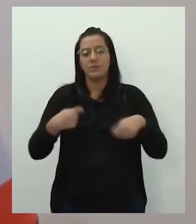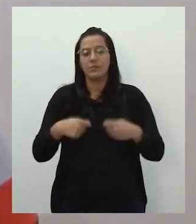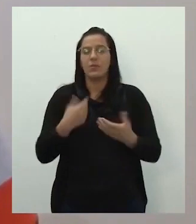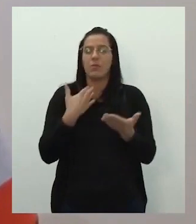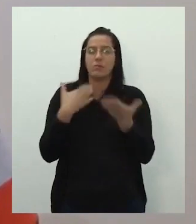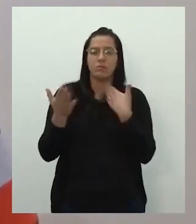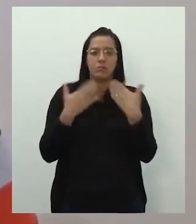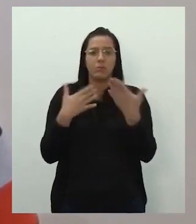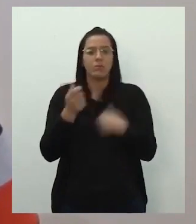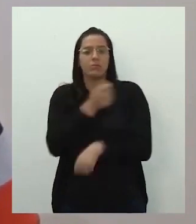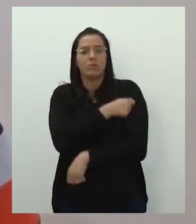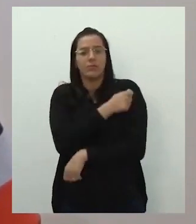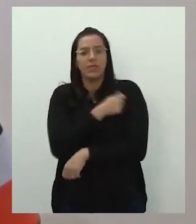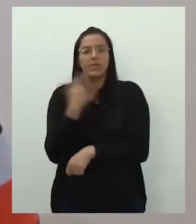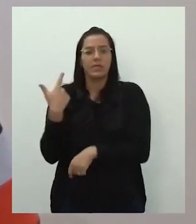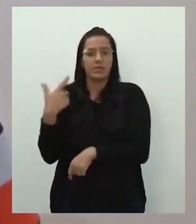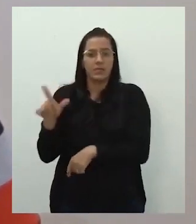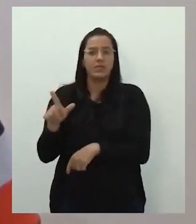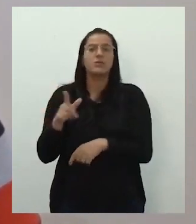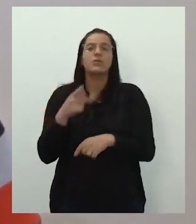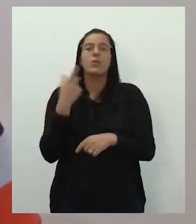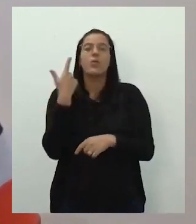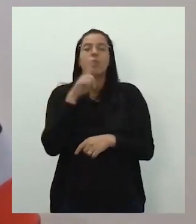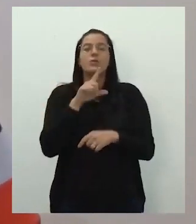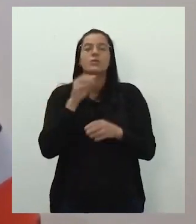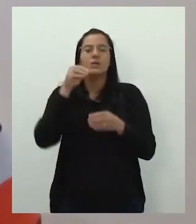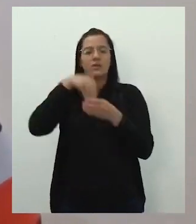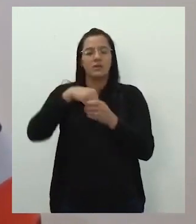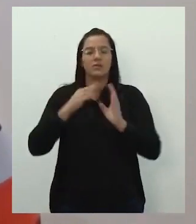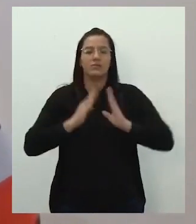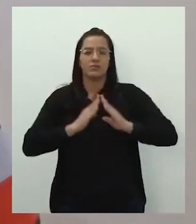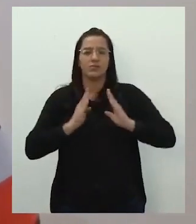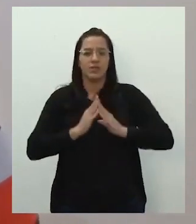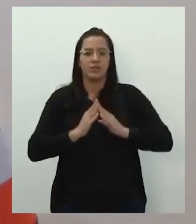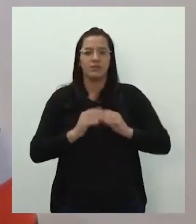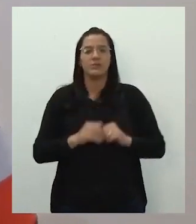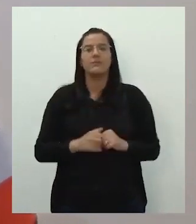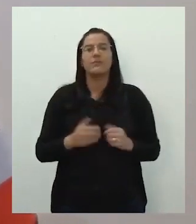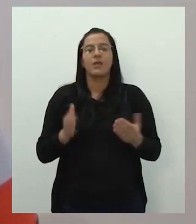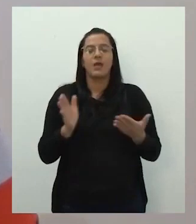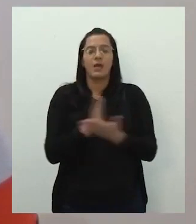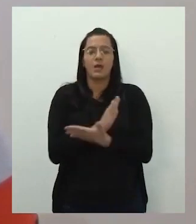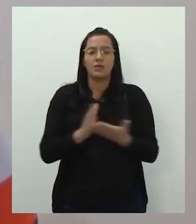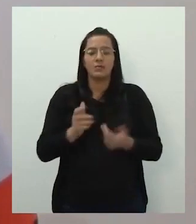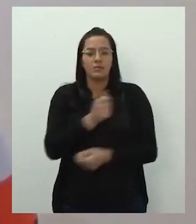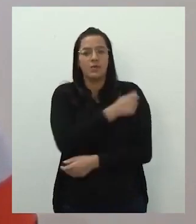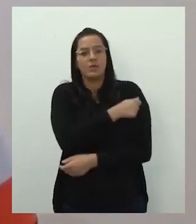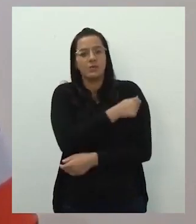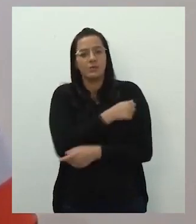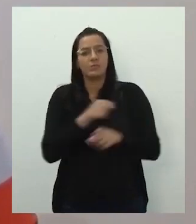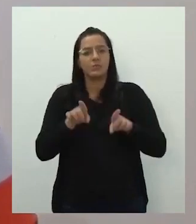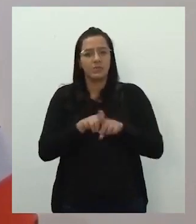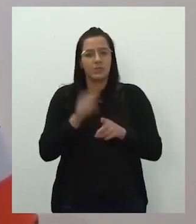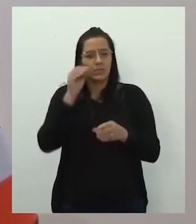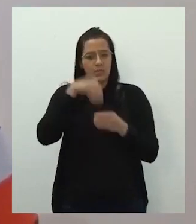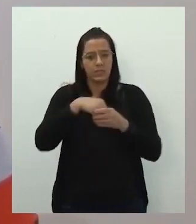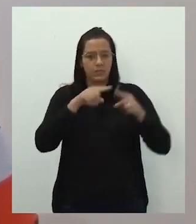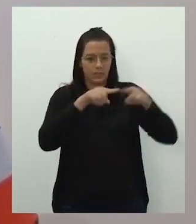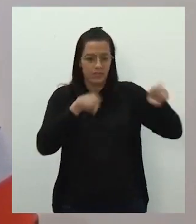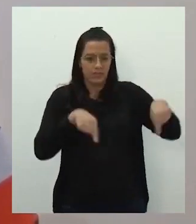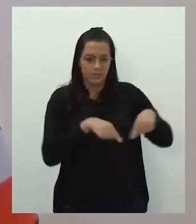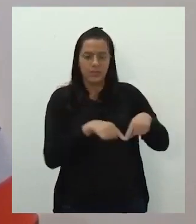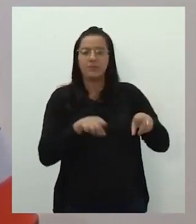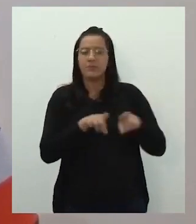ser realizadas em casa. Acredito que os conteúdos apresentados em sala de aula devem ser levados para o dia a dia dos estudantes, e